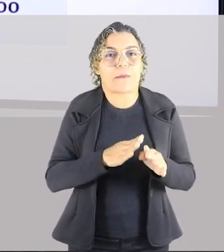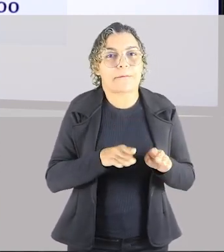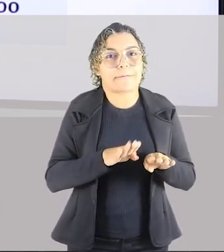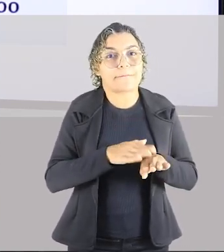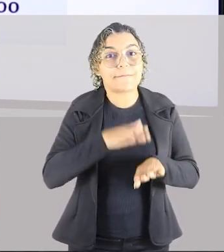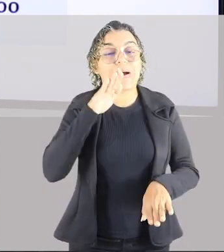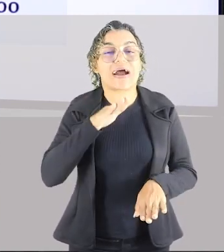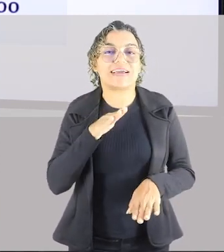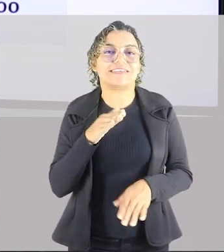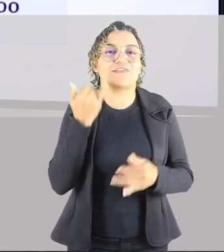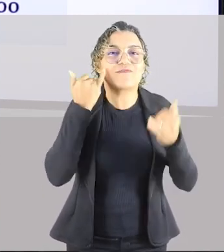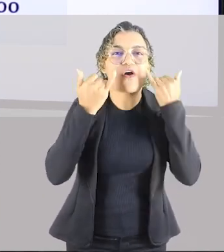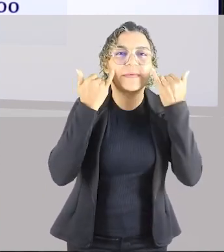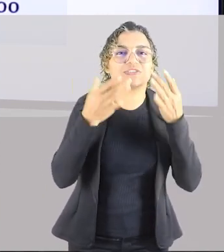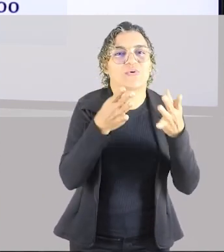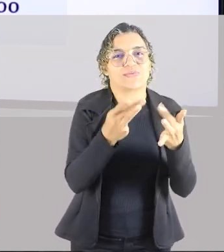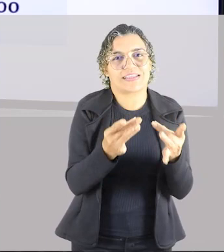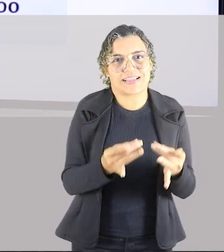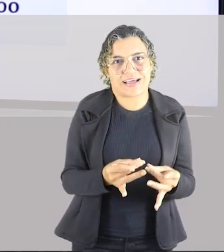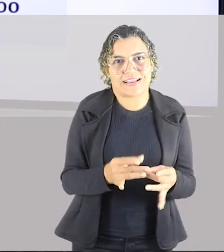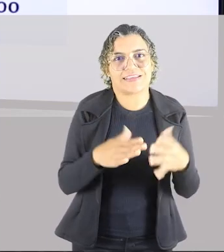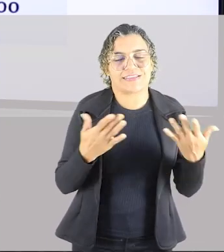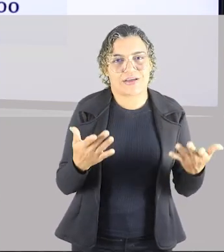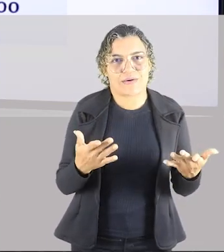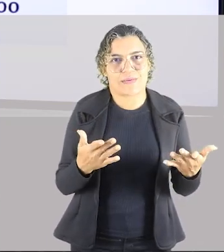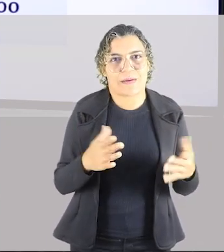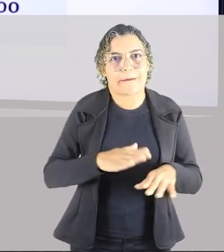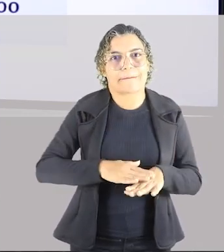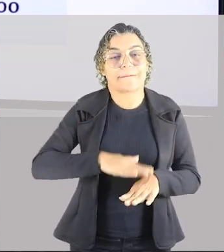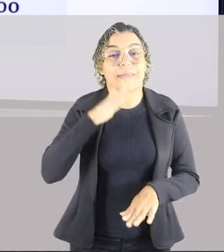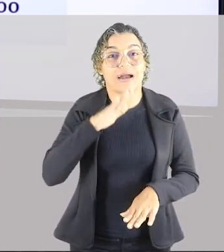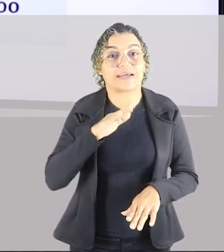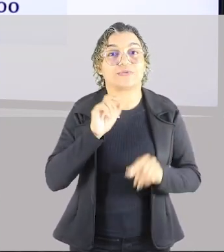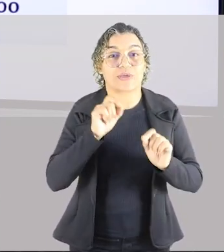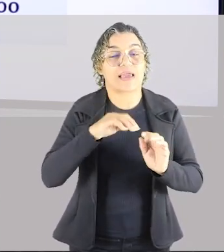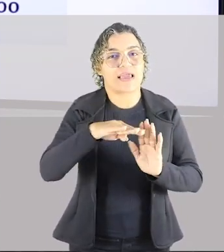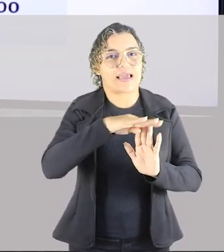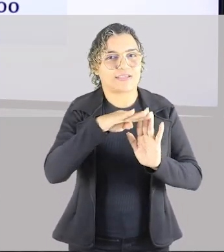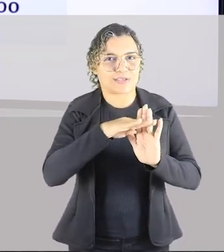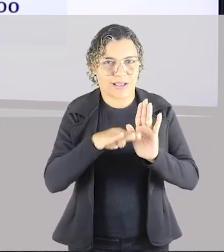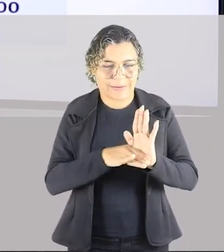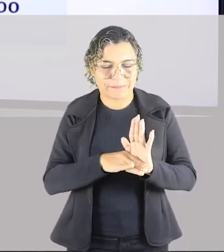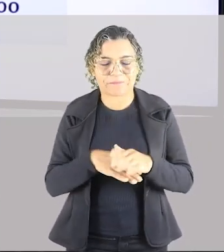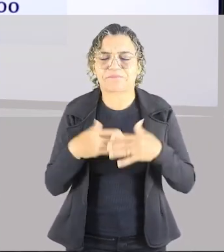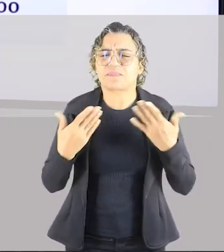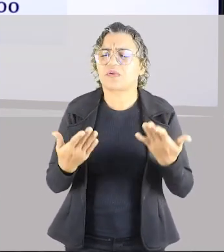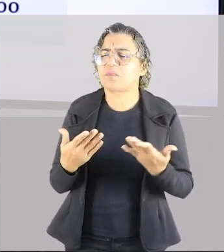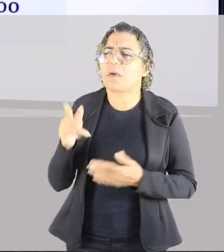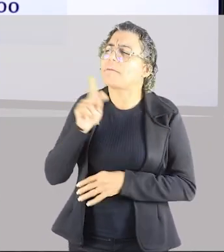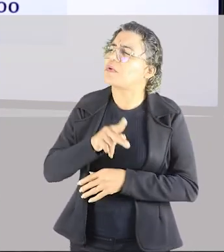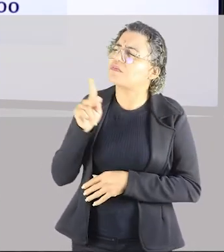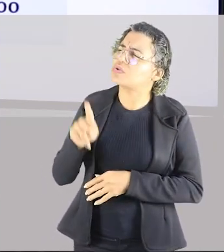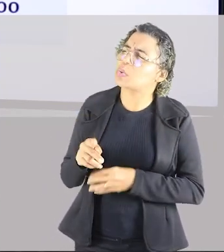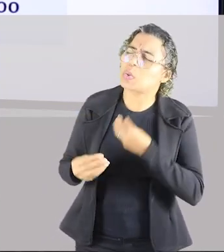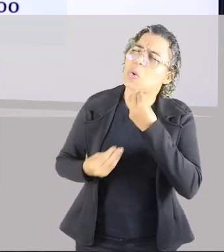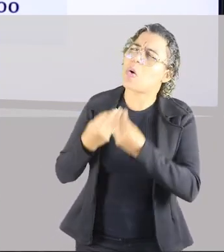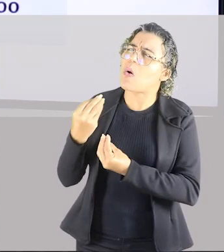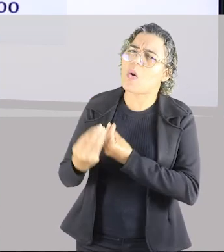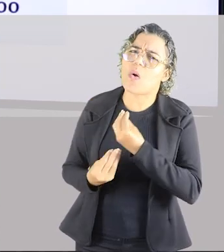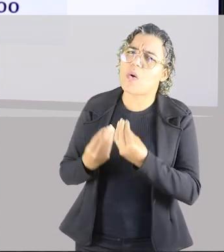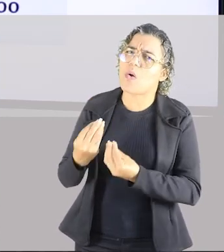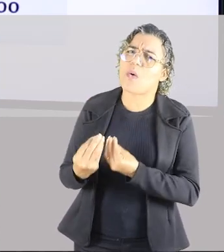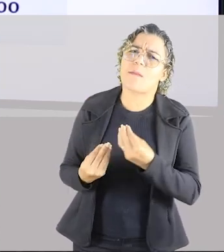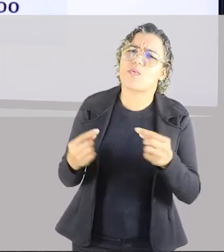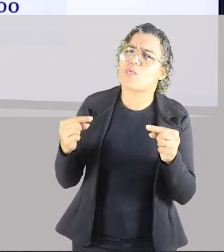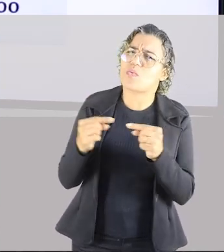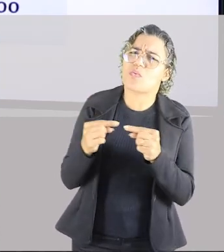de detalhes. Logo, maior será essa escala. Professor, mas como é que eu